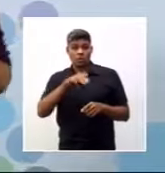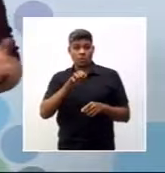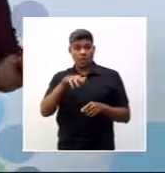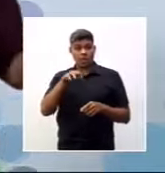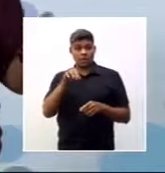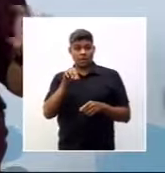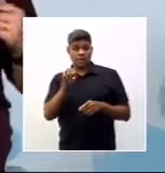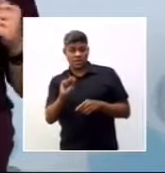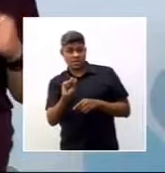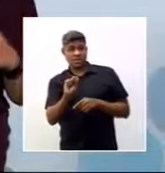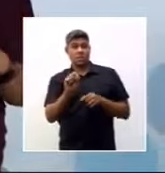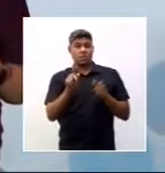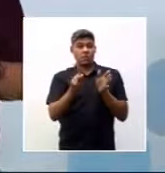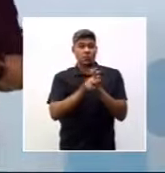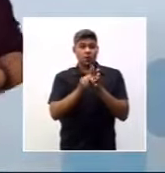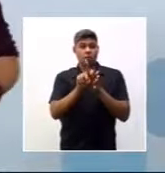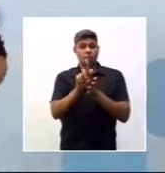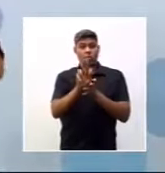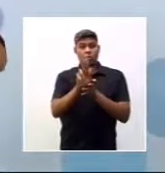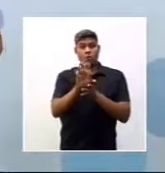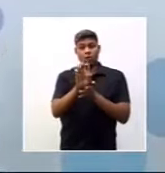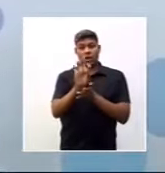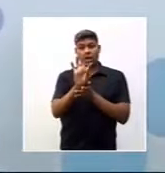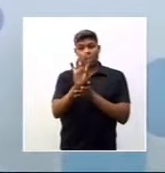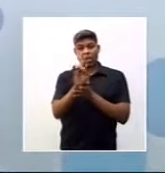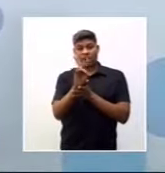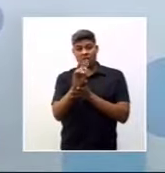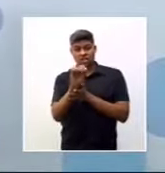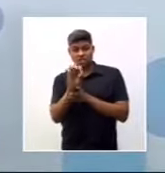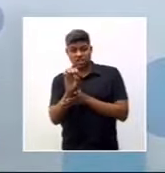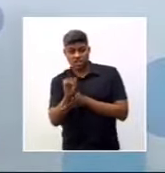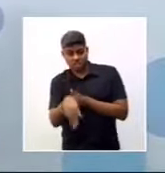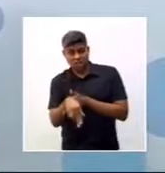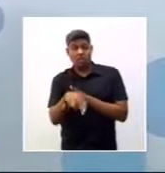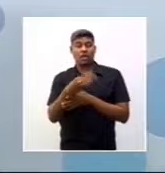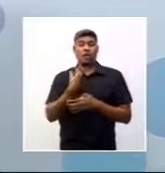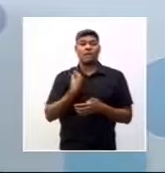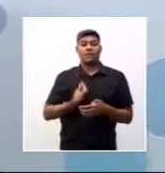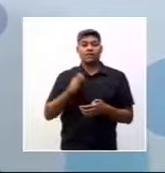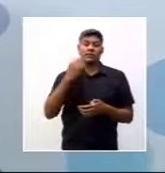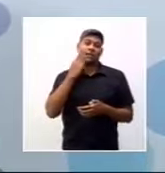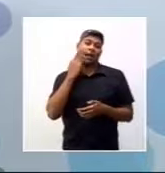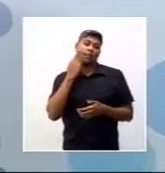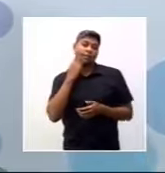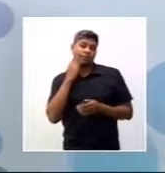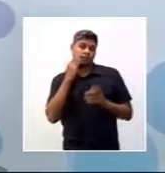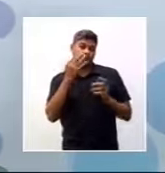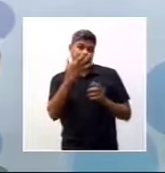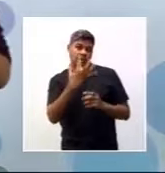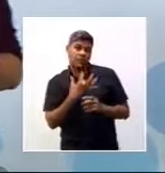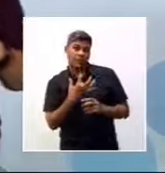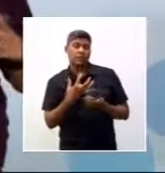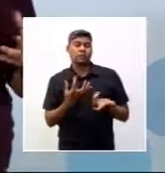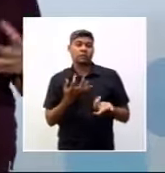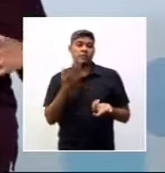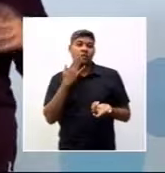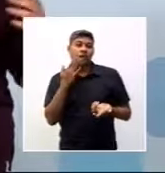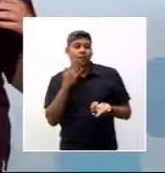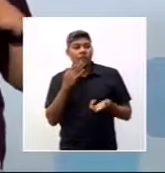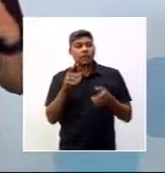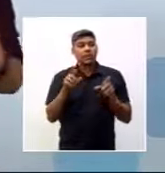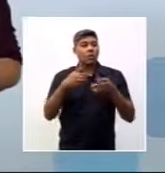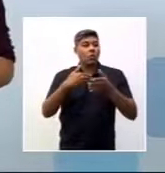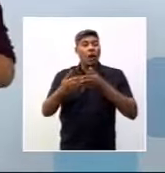e eu uso mesmo da gatinho para poder falar sobre coisas sérias a partir do momento que apareceu e o mesmo da grete eu já sei que não é certo né momento ali que